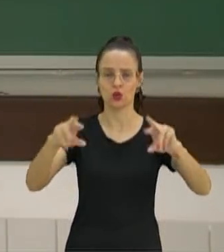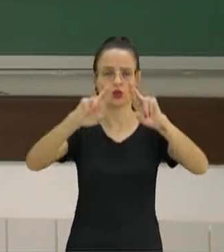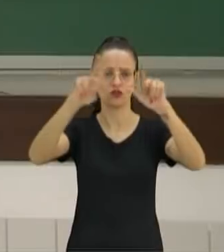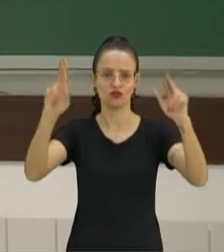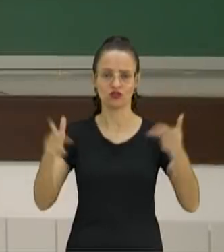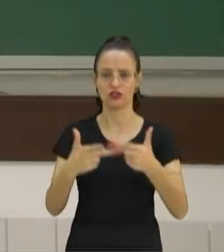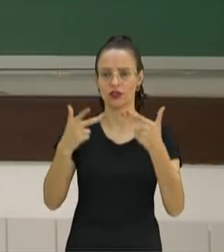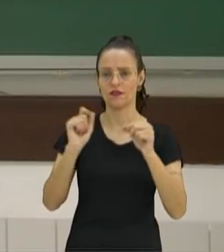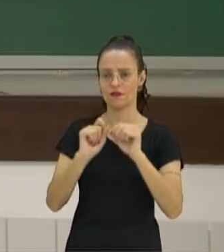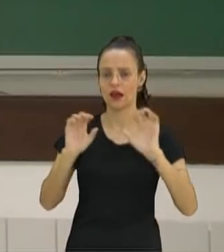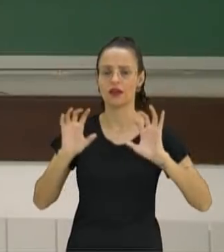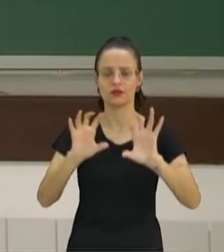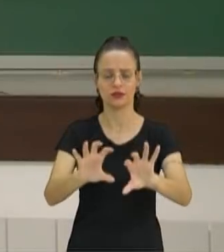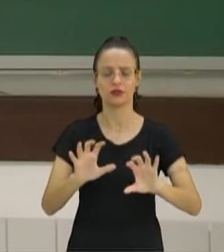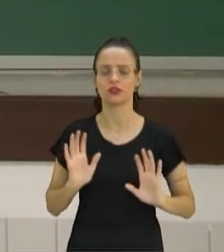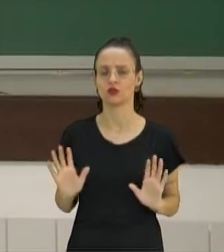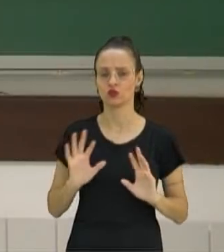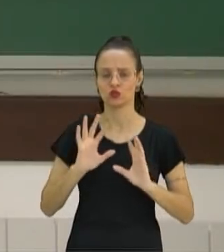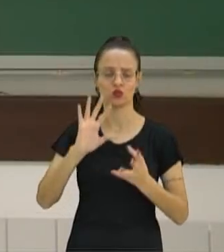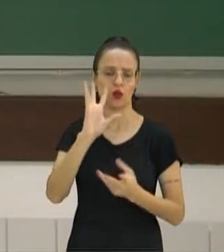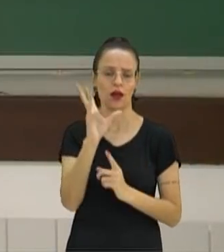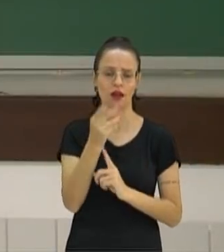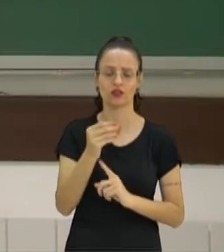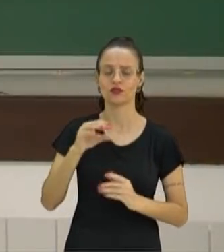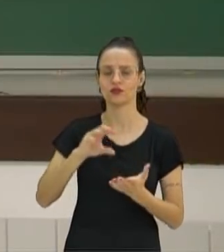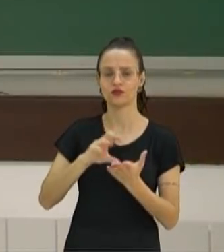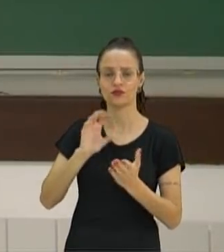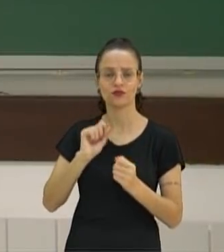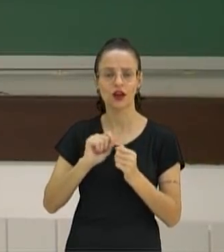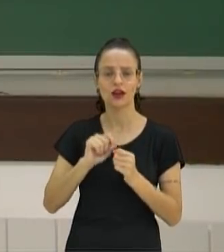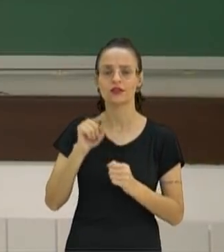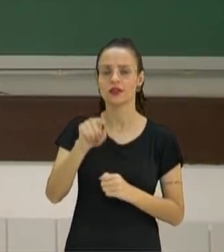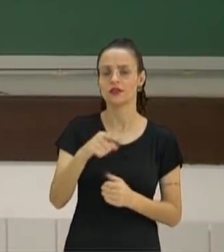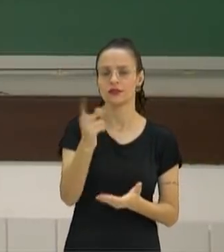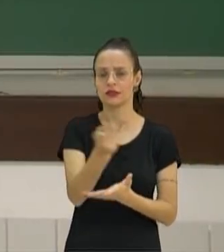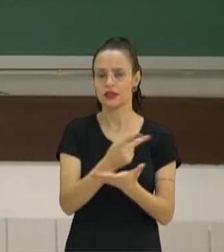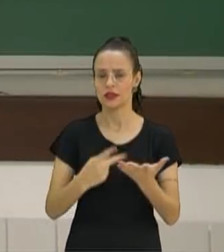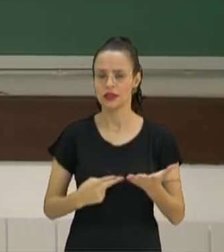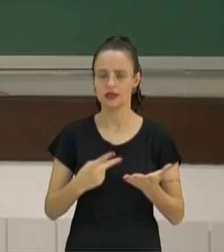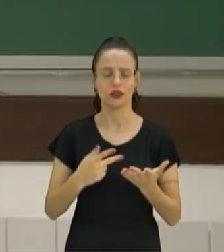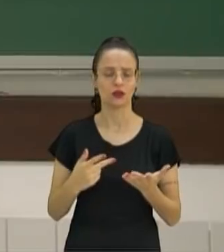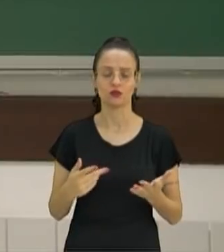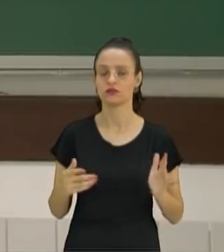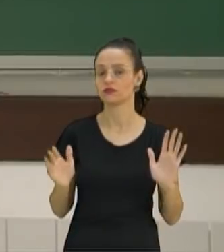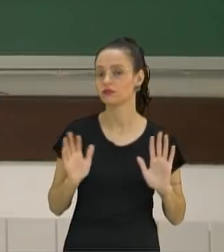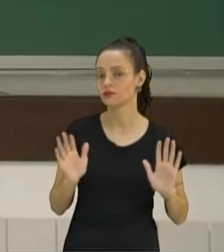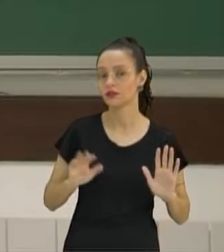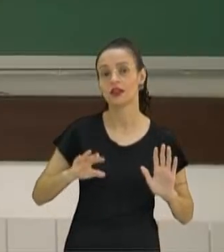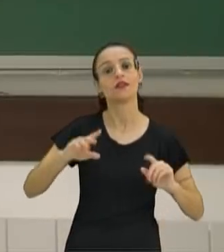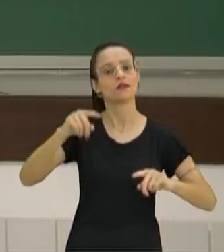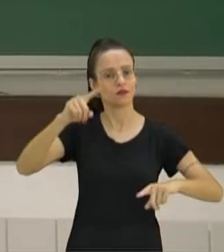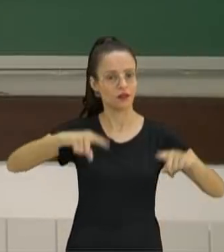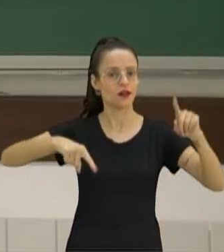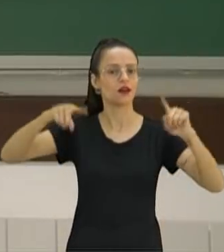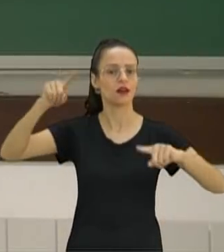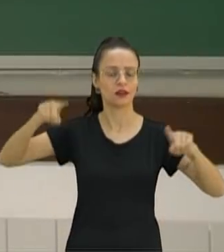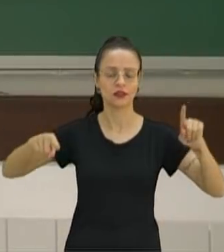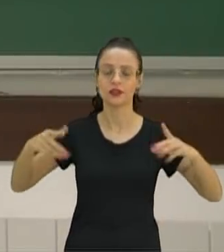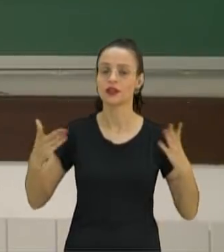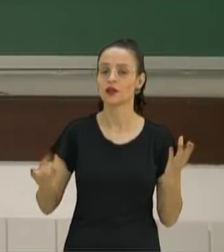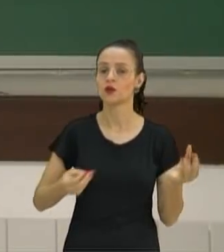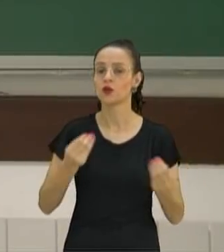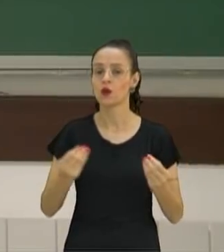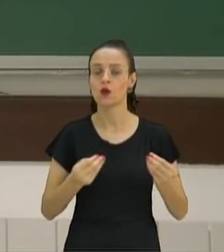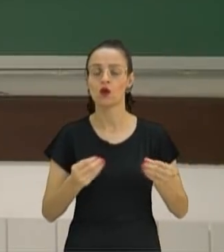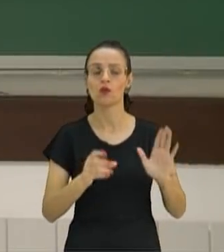etnia faz esse tipo de arte, ou faz esse tipo de desenho, ou de padronagem. Talvez isso varie, né? De acordo com